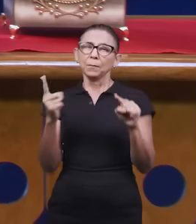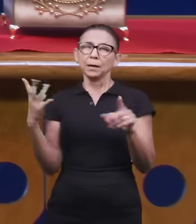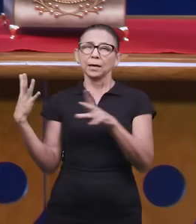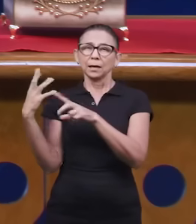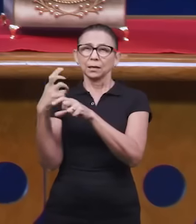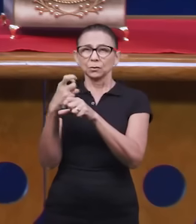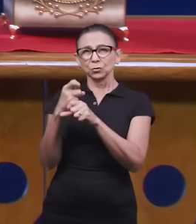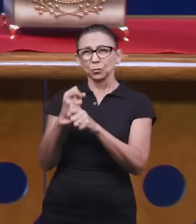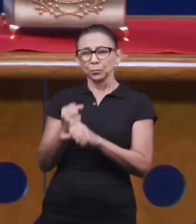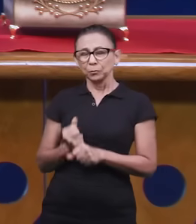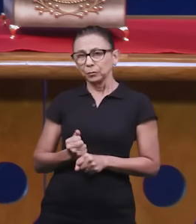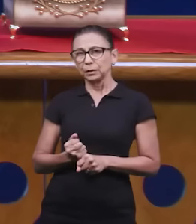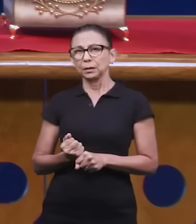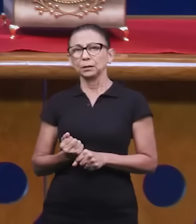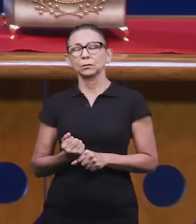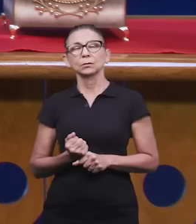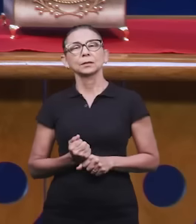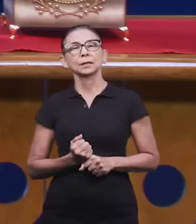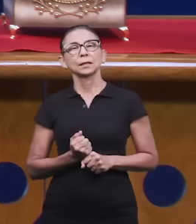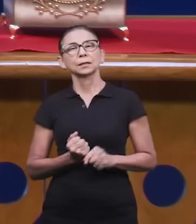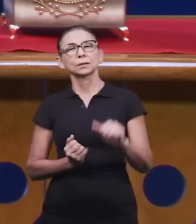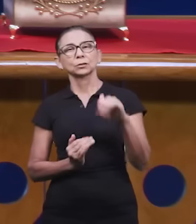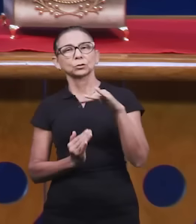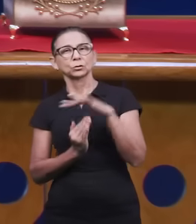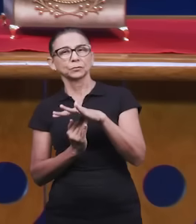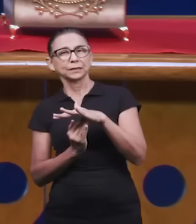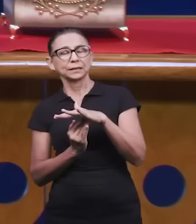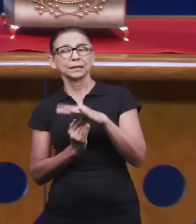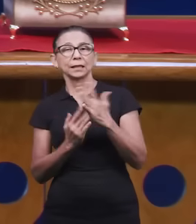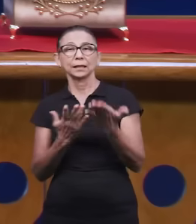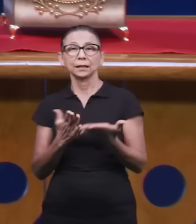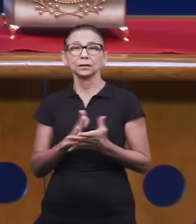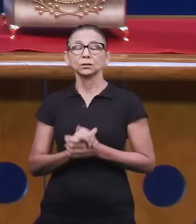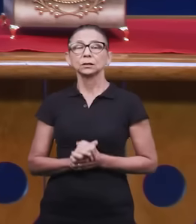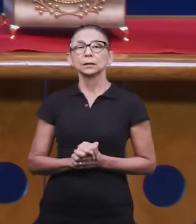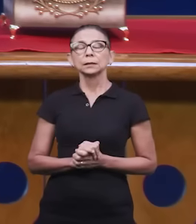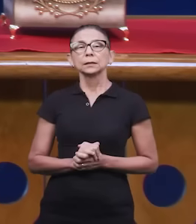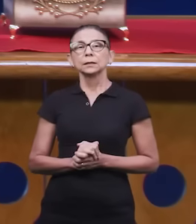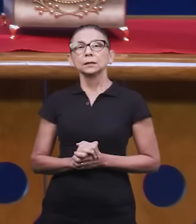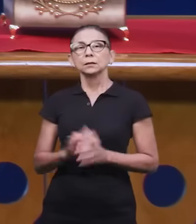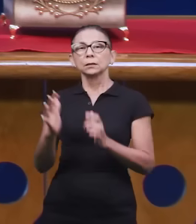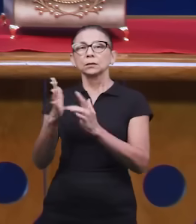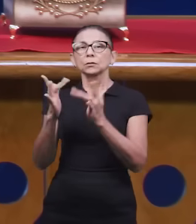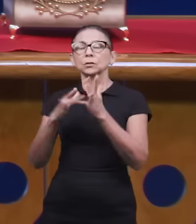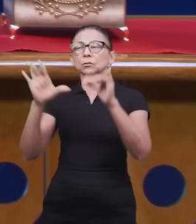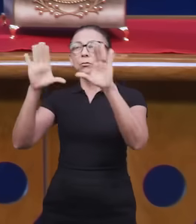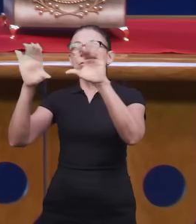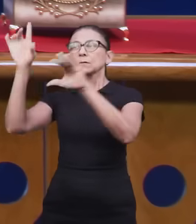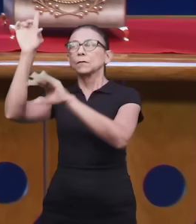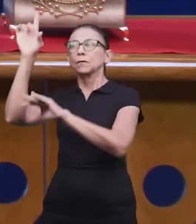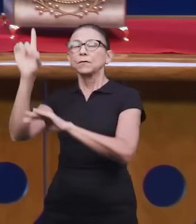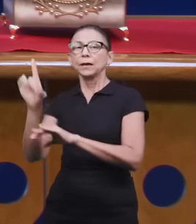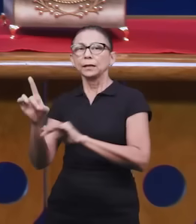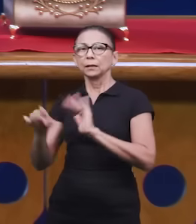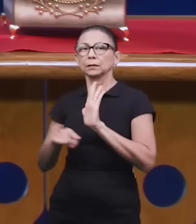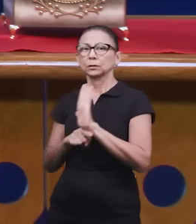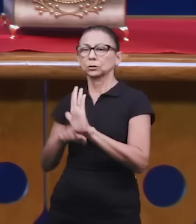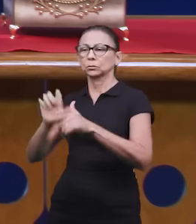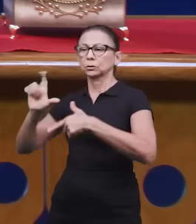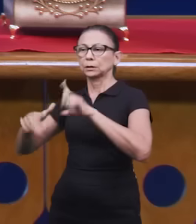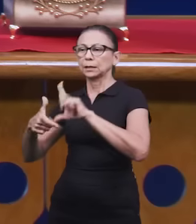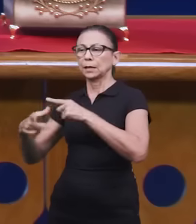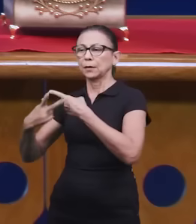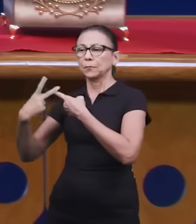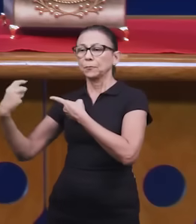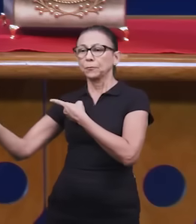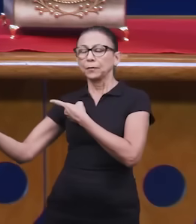que é suficiente para nós neste momento desta palavra. O Messias vem, vence os inimigos de Israel e estabelece o milênio.